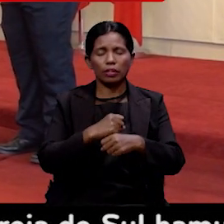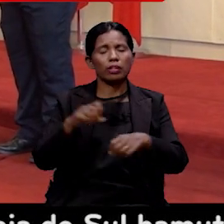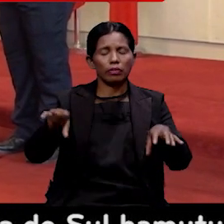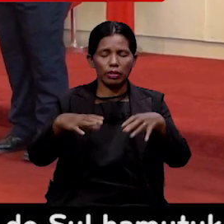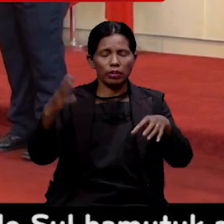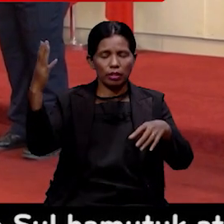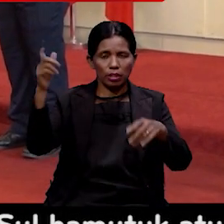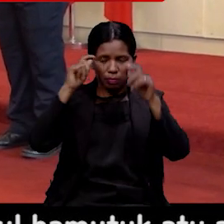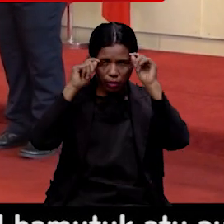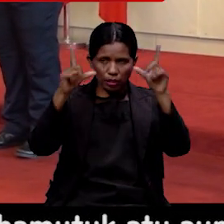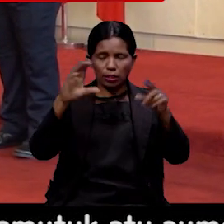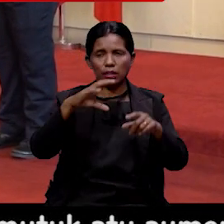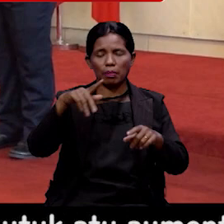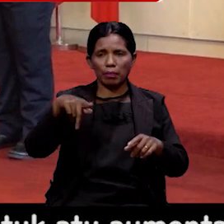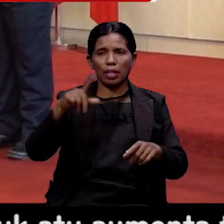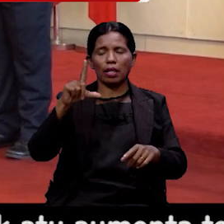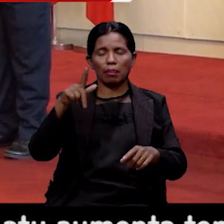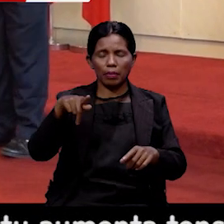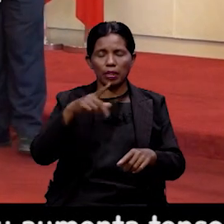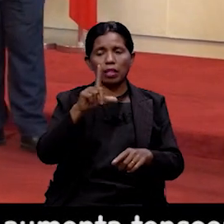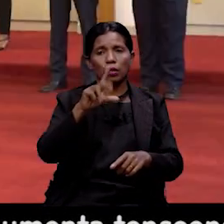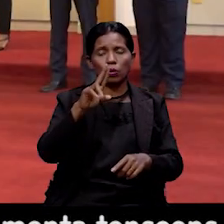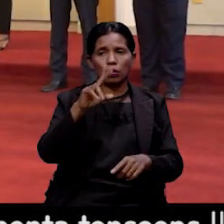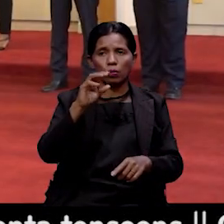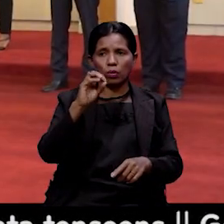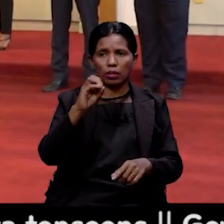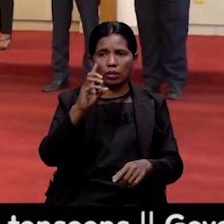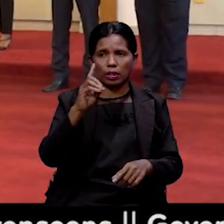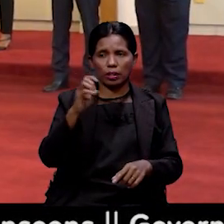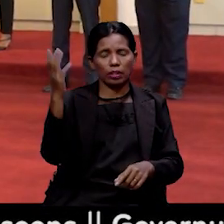Lourdes Bessa, se halau missão Timor-Leste nian, e a Genebra, no Nação Suíça.